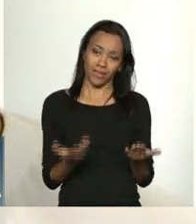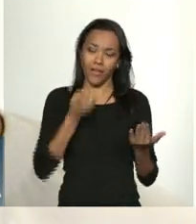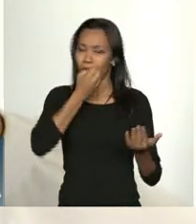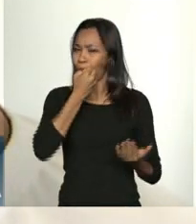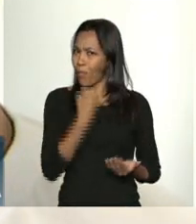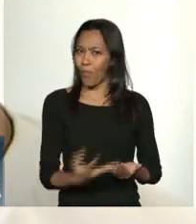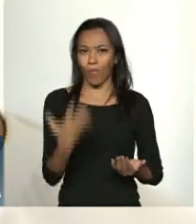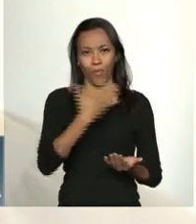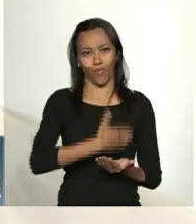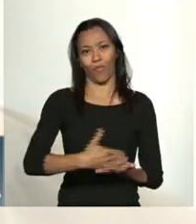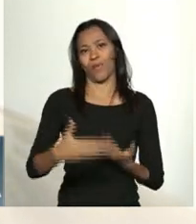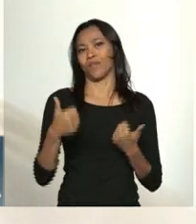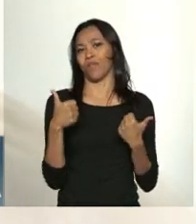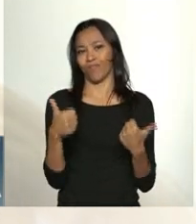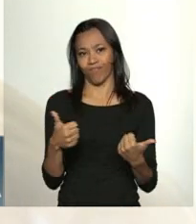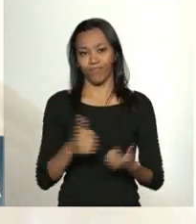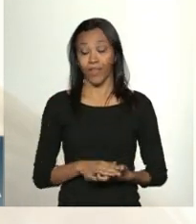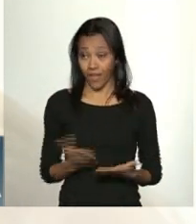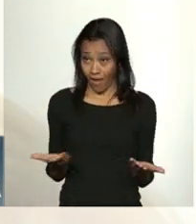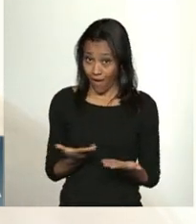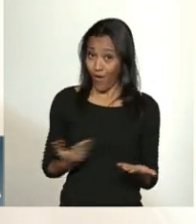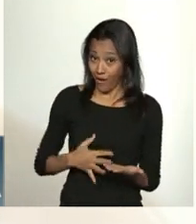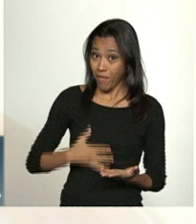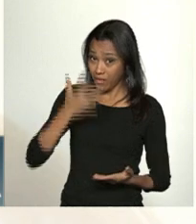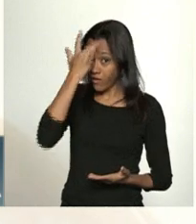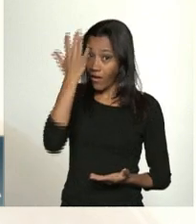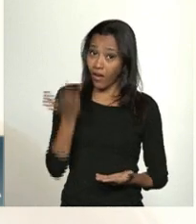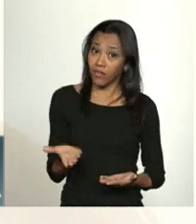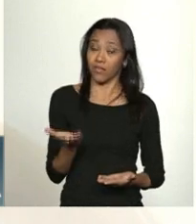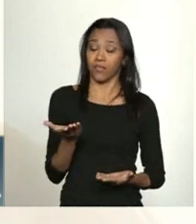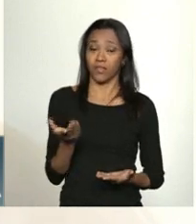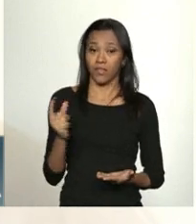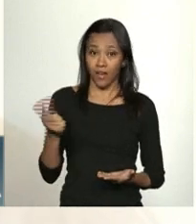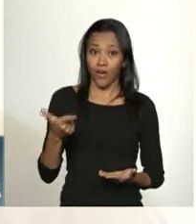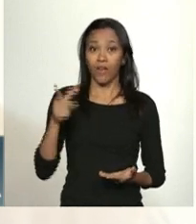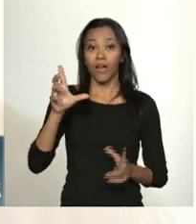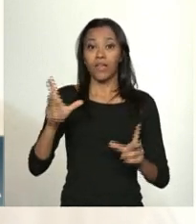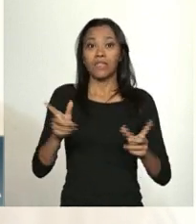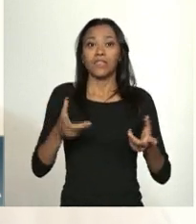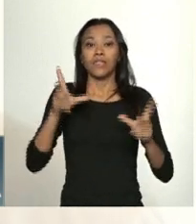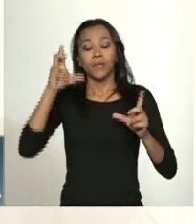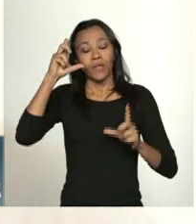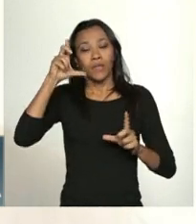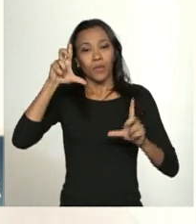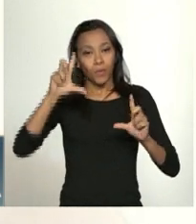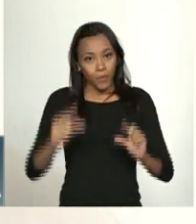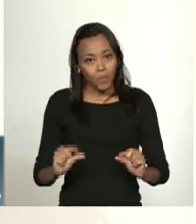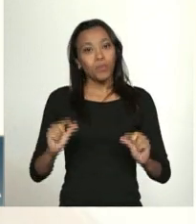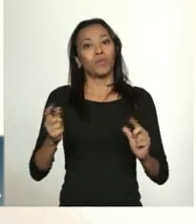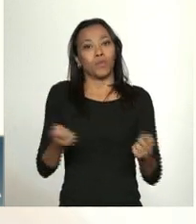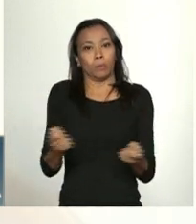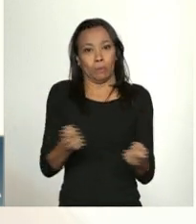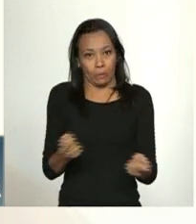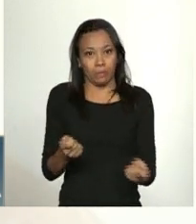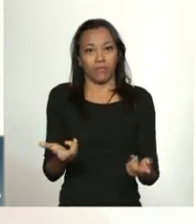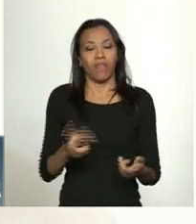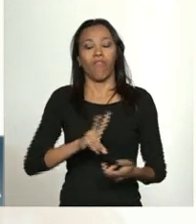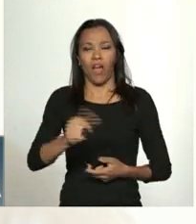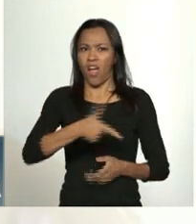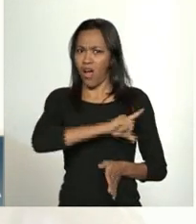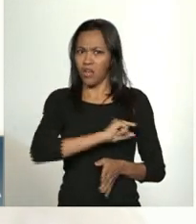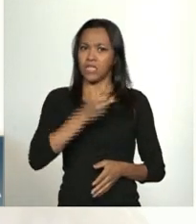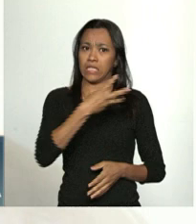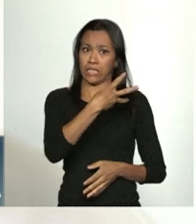um bom começo. E agora vai ficar mais fácil, né? Vai desafogar o orçamento mensal. Vai muito. Para quem